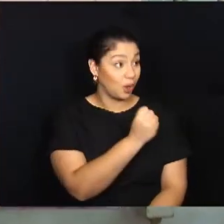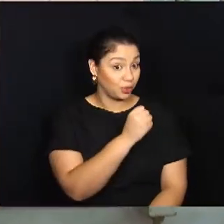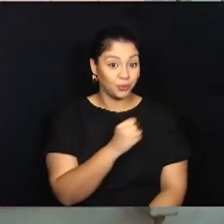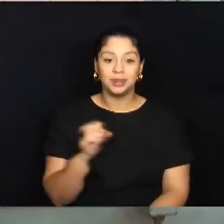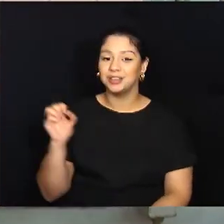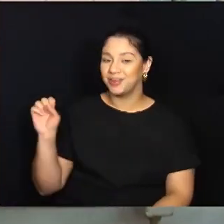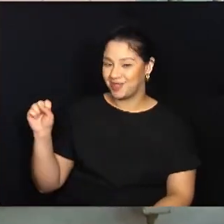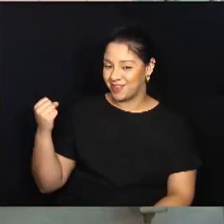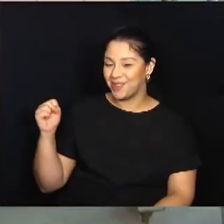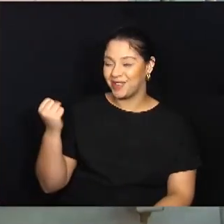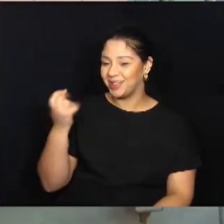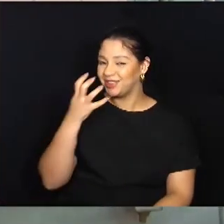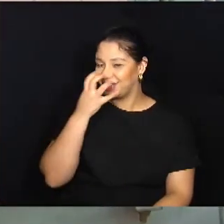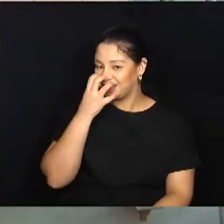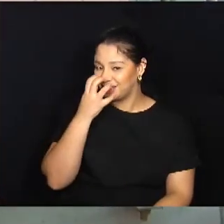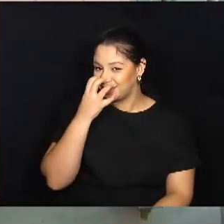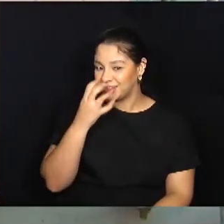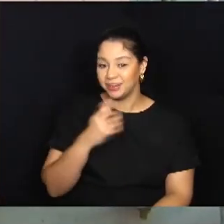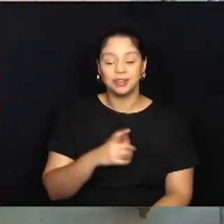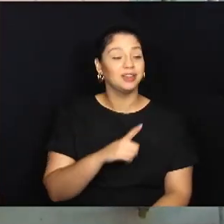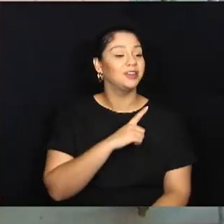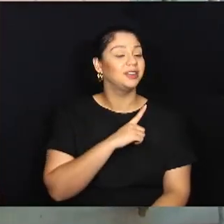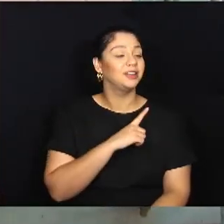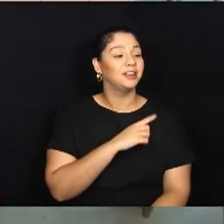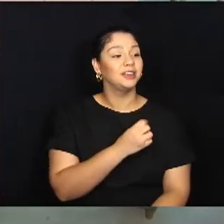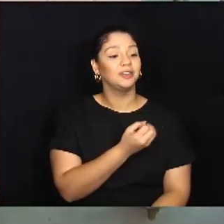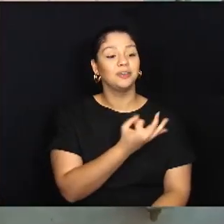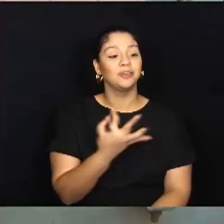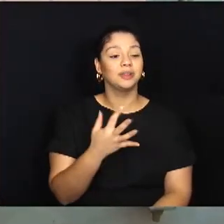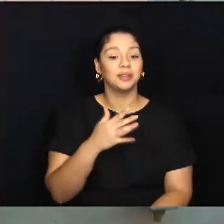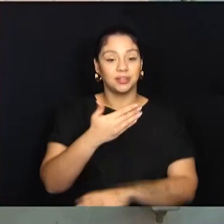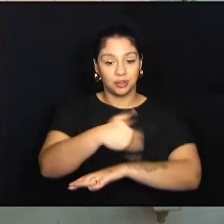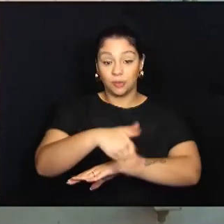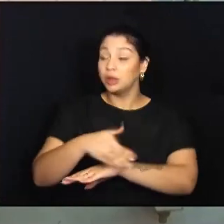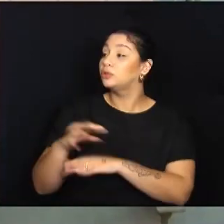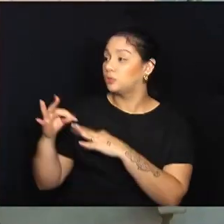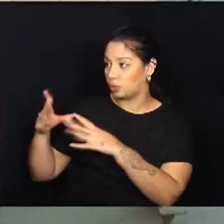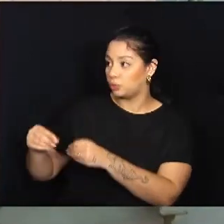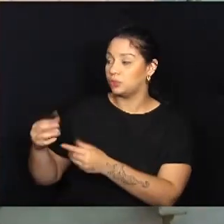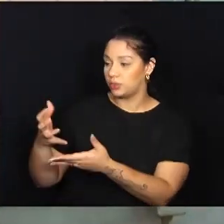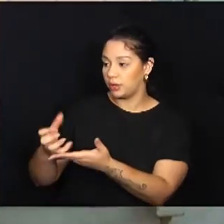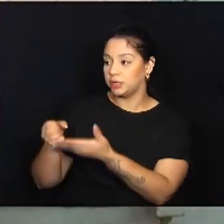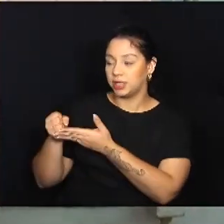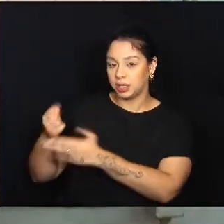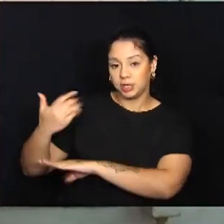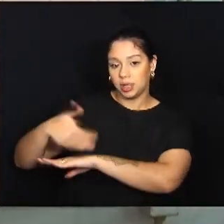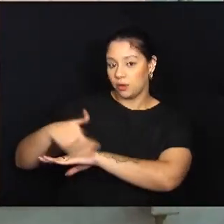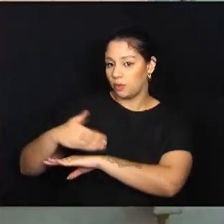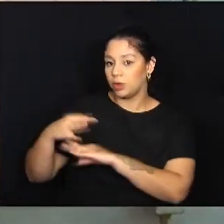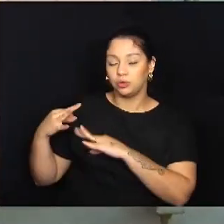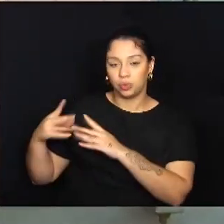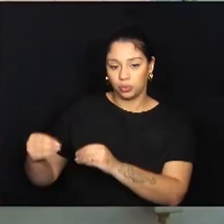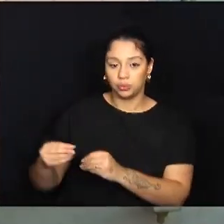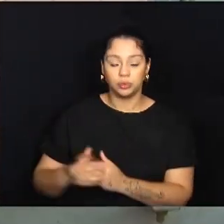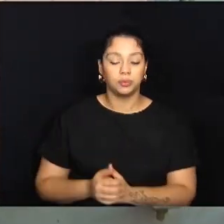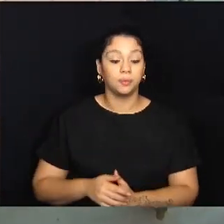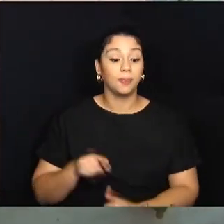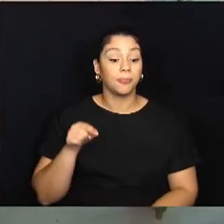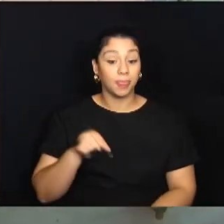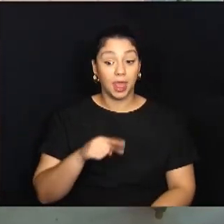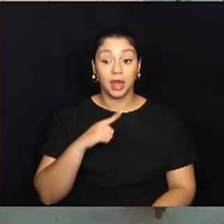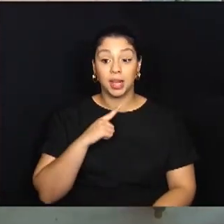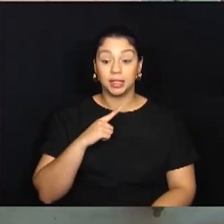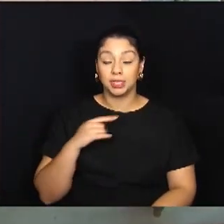8 cachorros. Todos que você pegou da rua? Peguei da rua. Todos. Ela tem